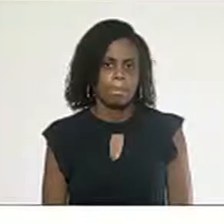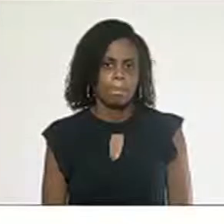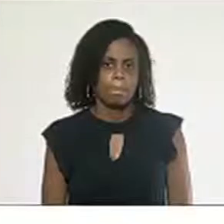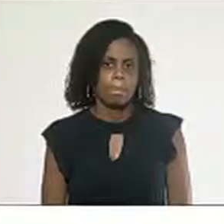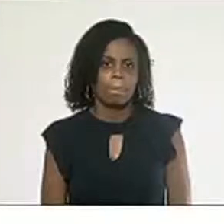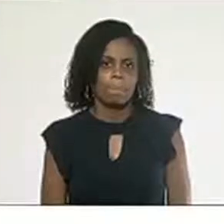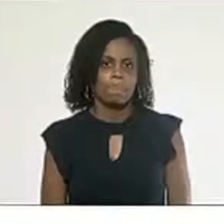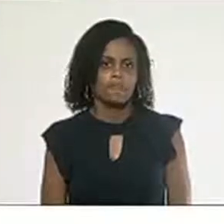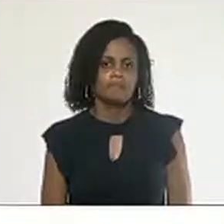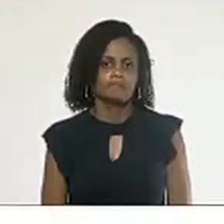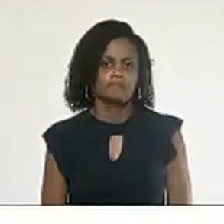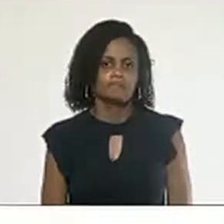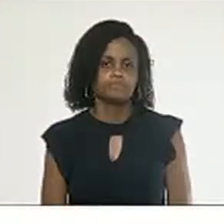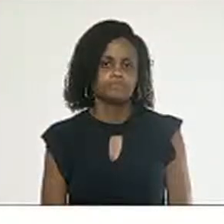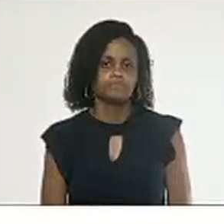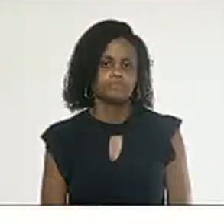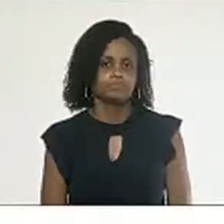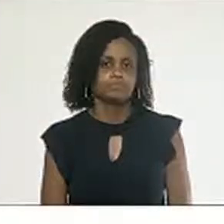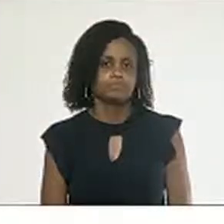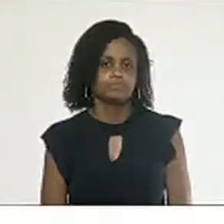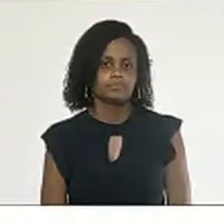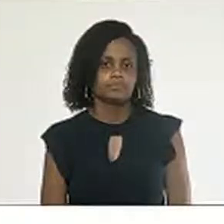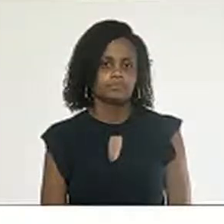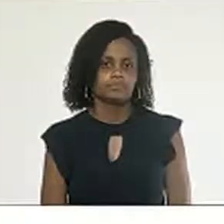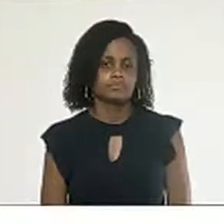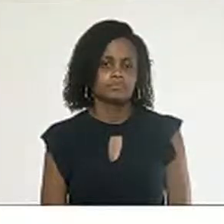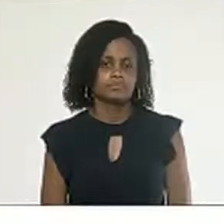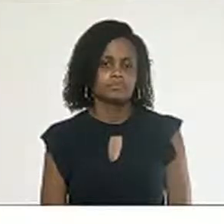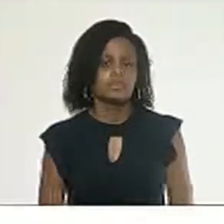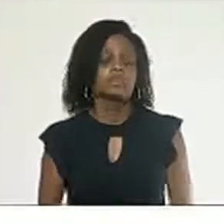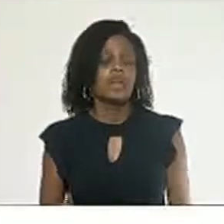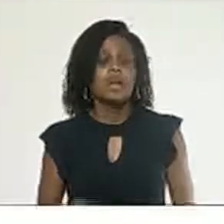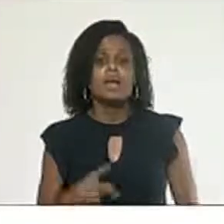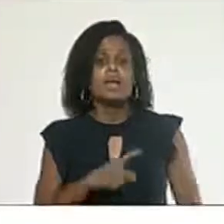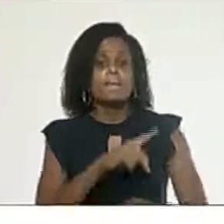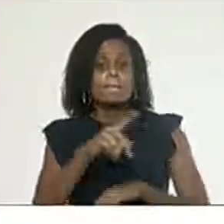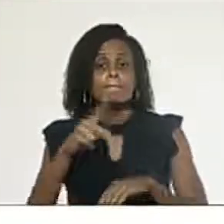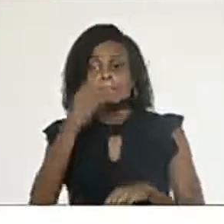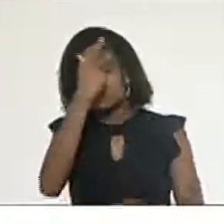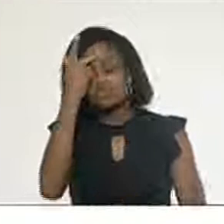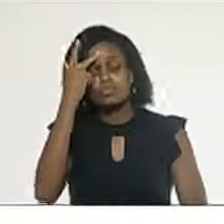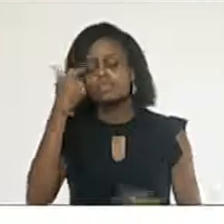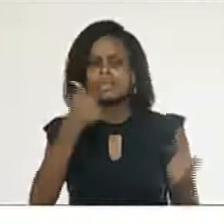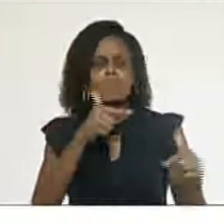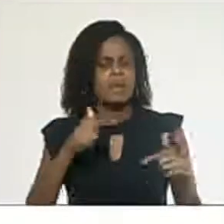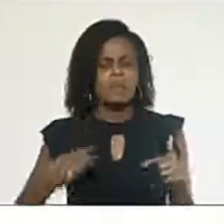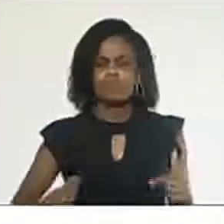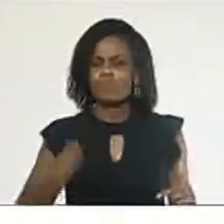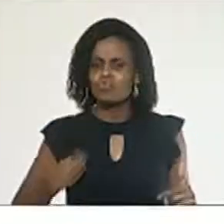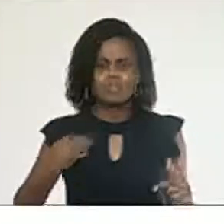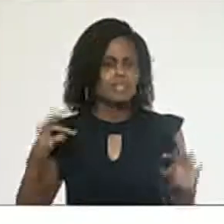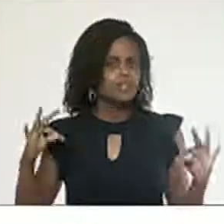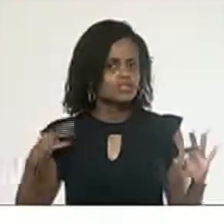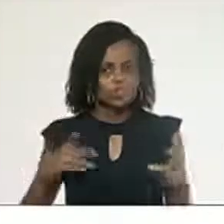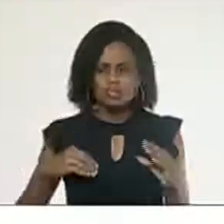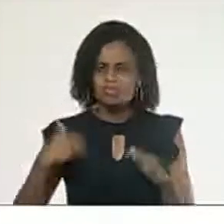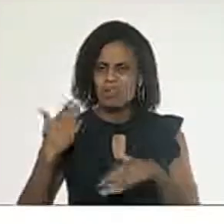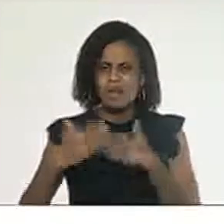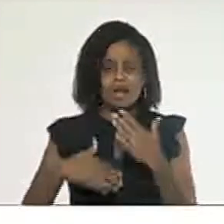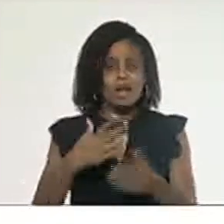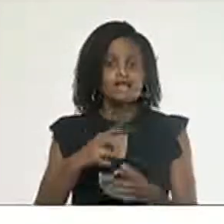senhor presidente. São pessoas que trabalharam a vida toda, que não conseguem